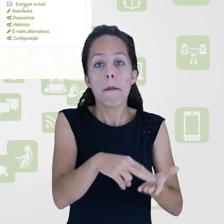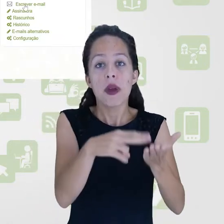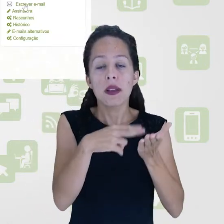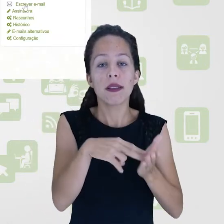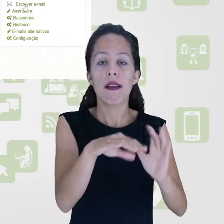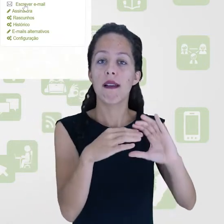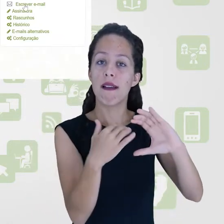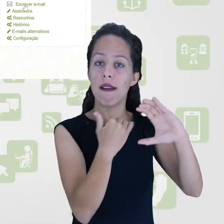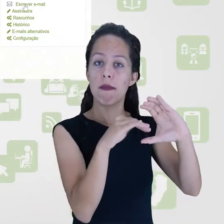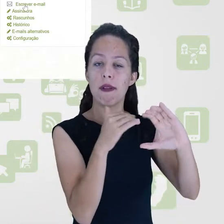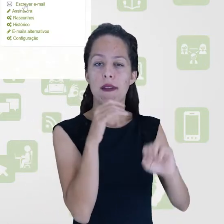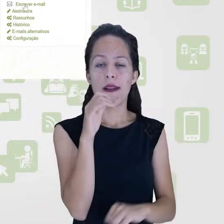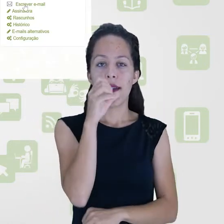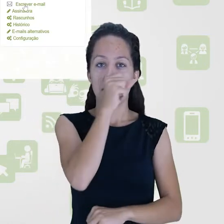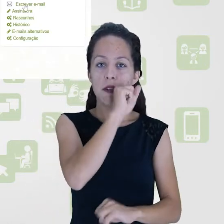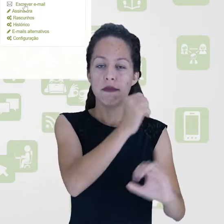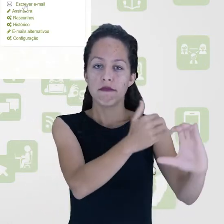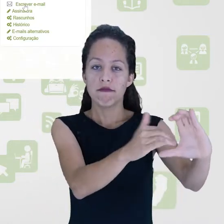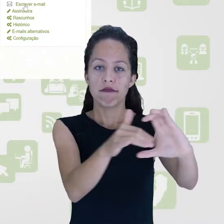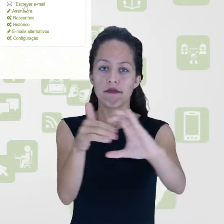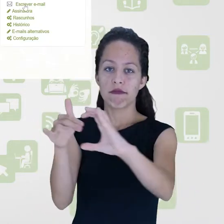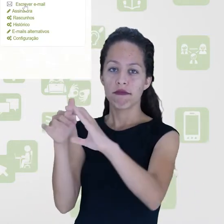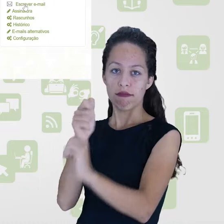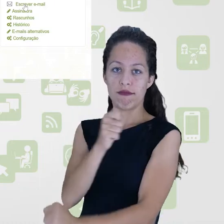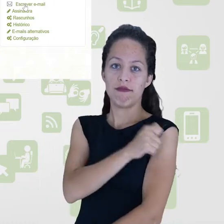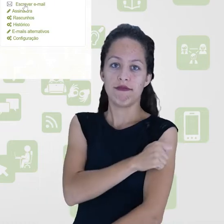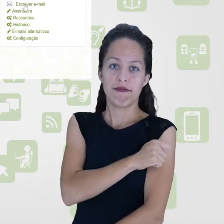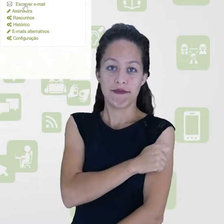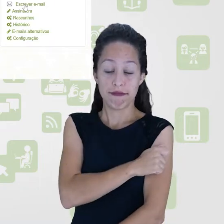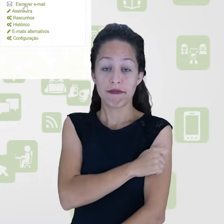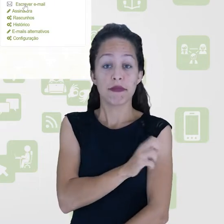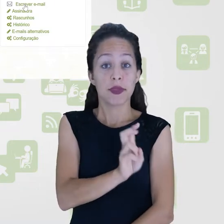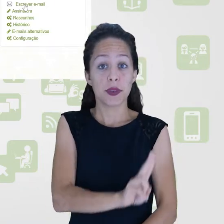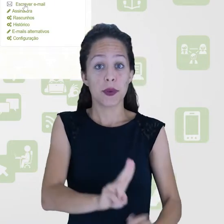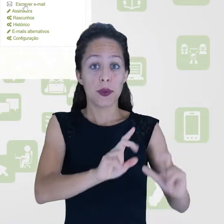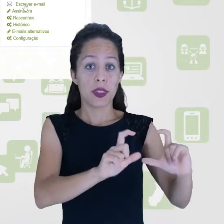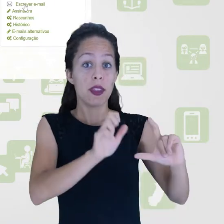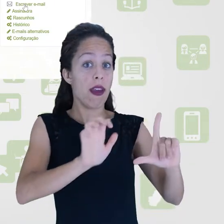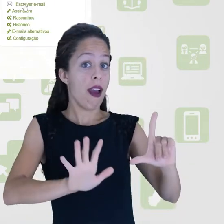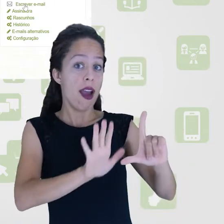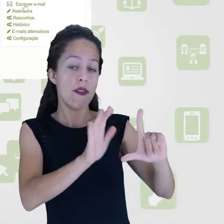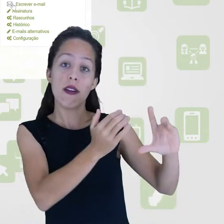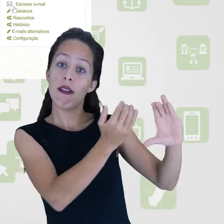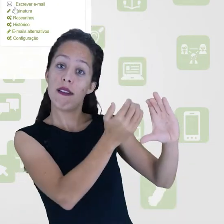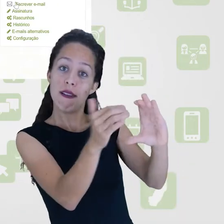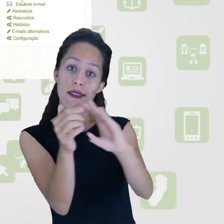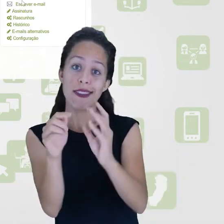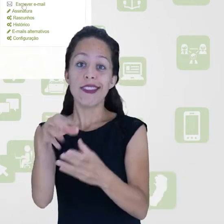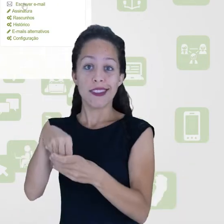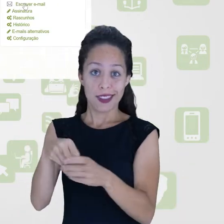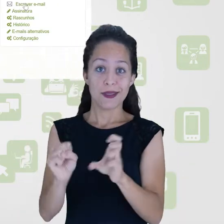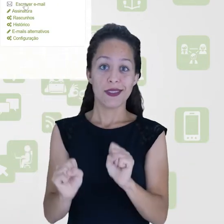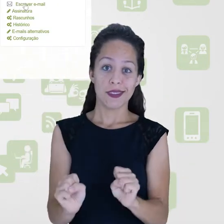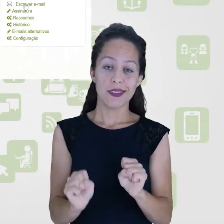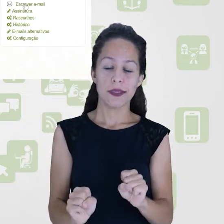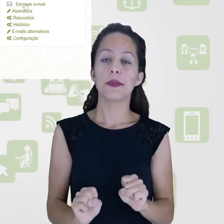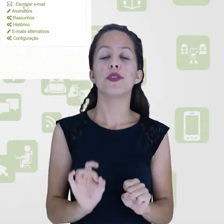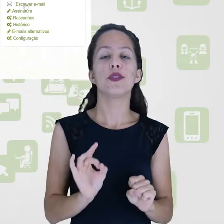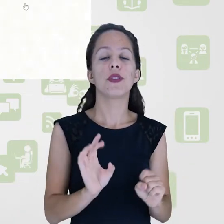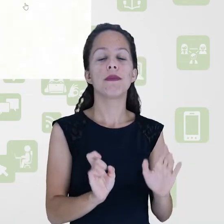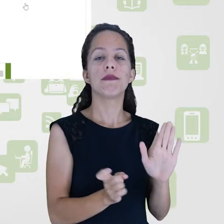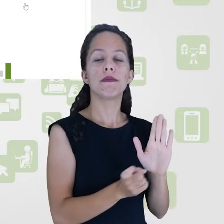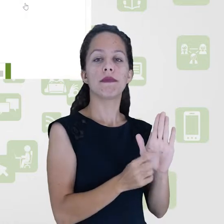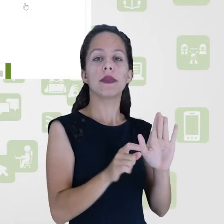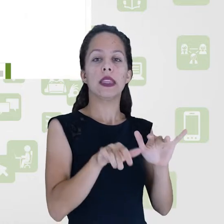mensagens de e-mail rapidamente para todos os seus alunos por meio do ambiente virtual. Então, basta clicar aqui em